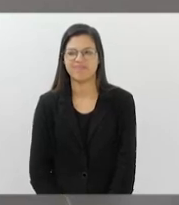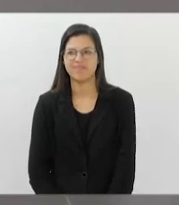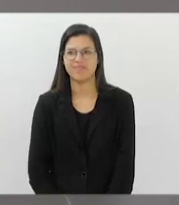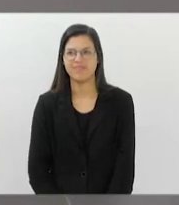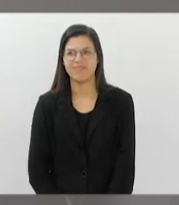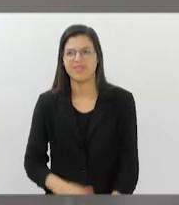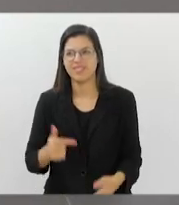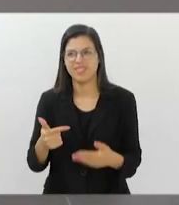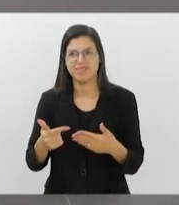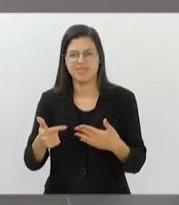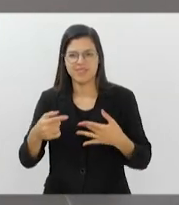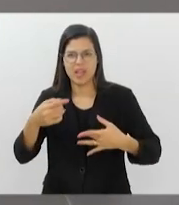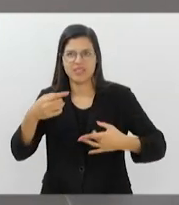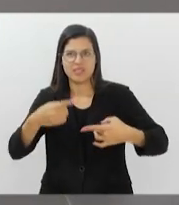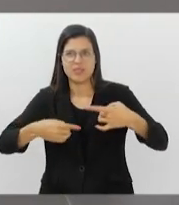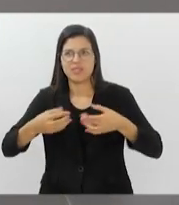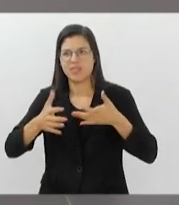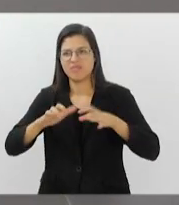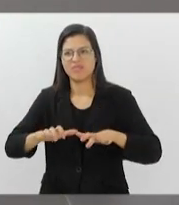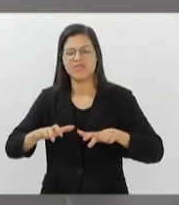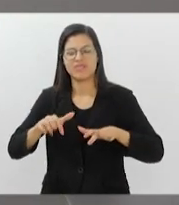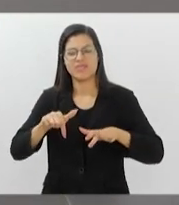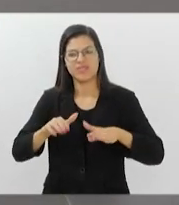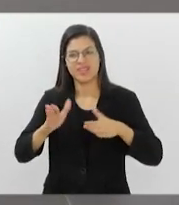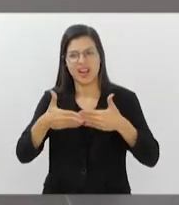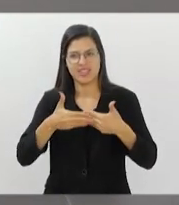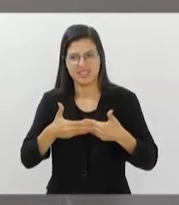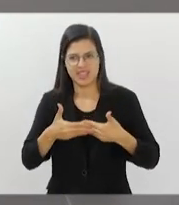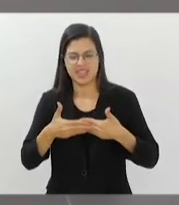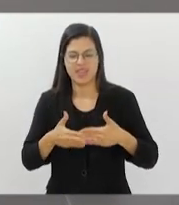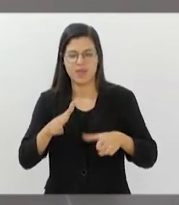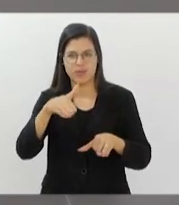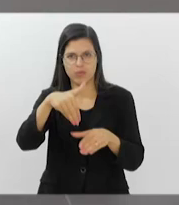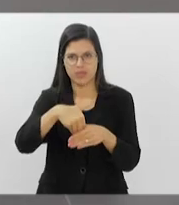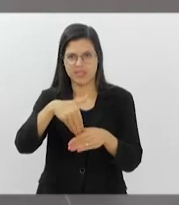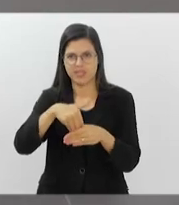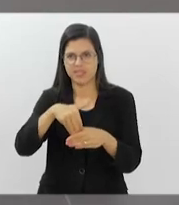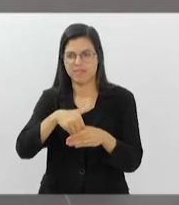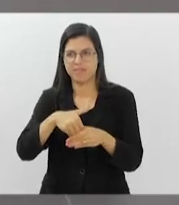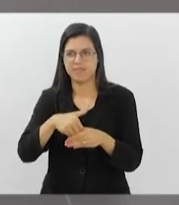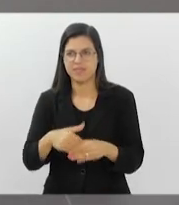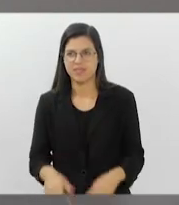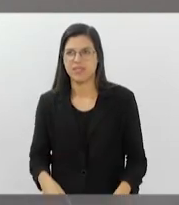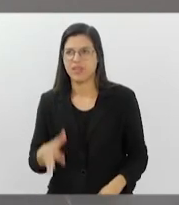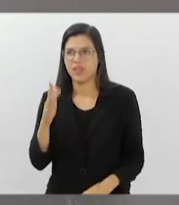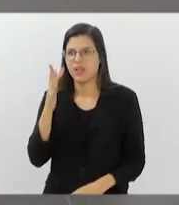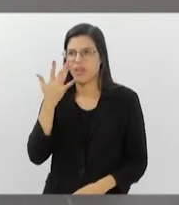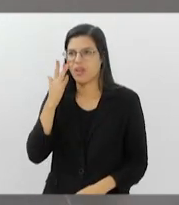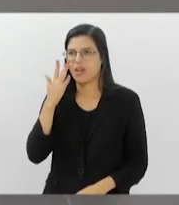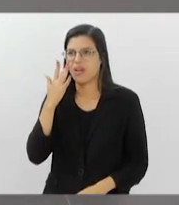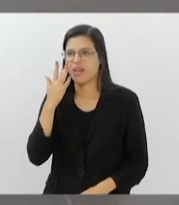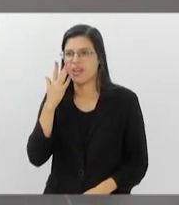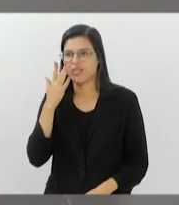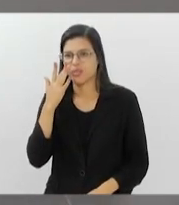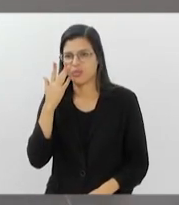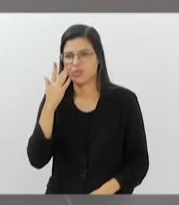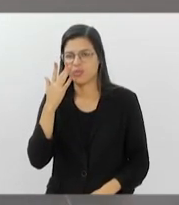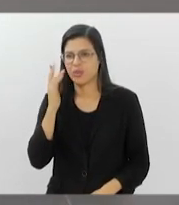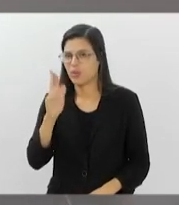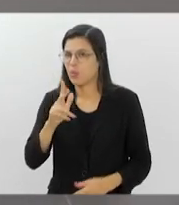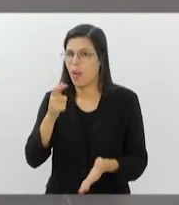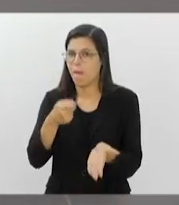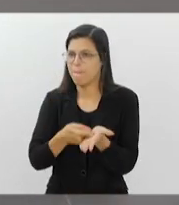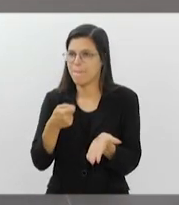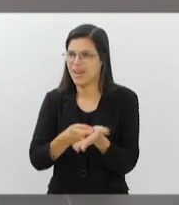Não havendo mais quem queira discutir, encerrada a discussão. Em votação. Eu acho que isso não é compulsório. Em